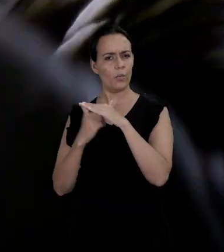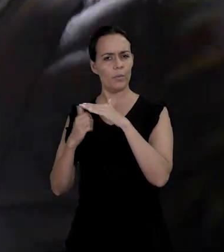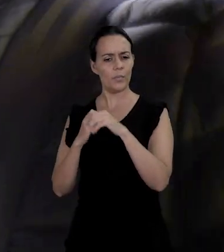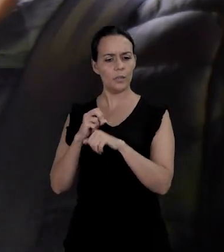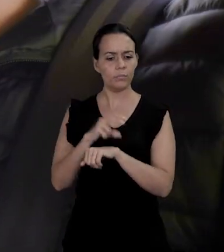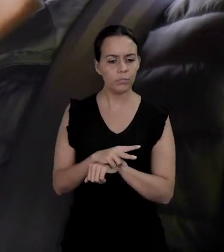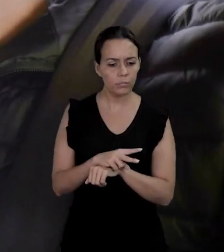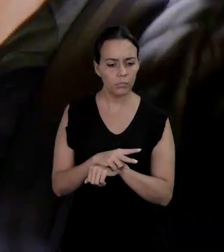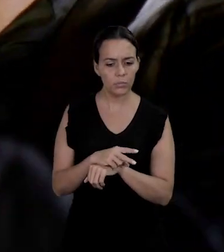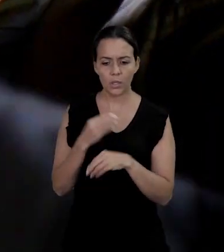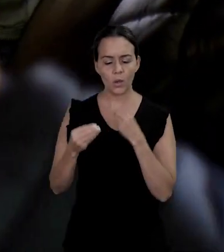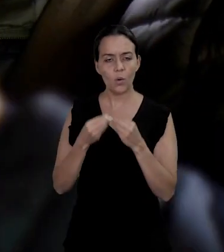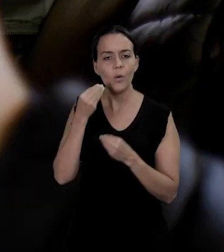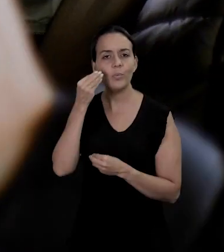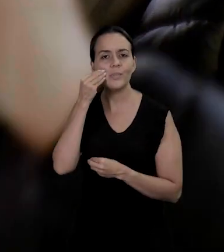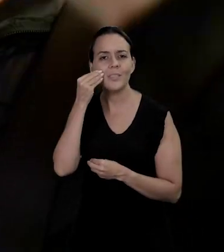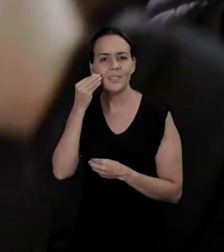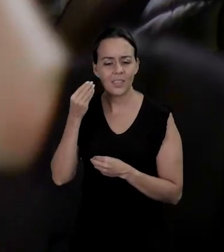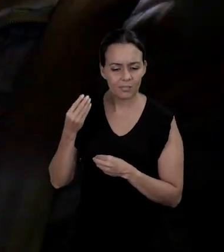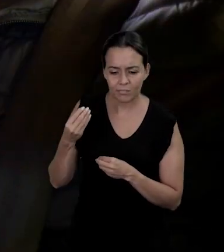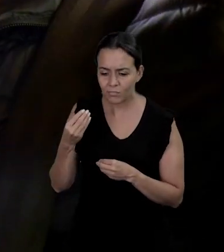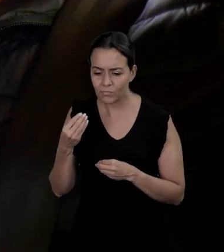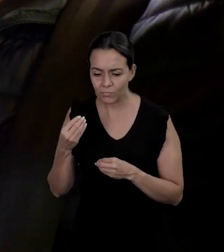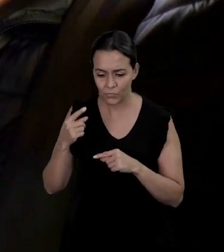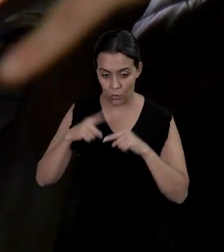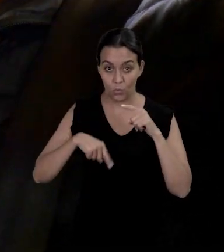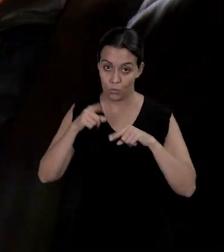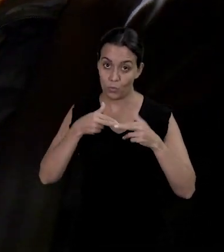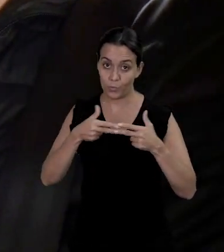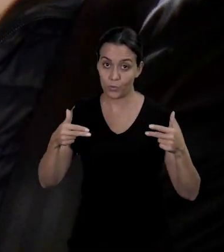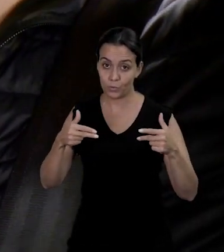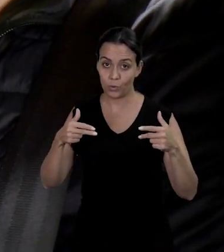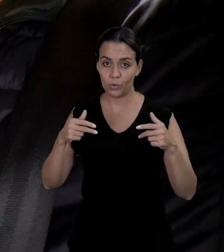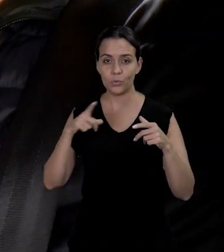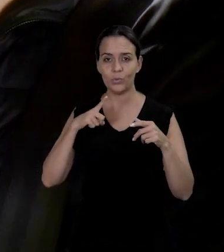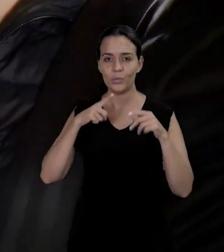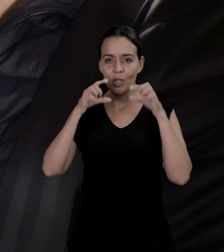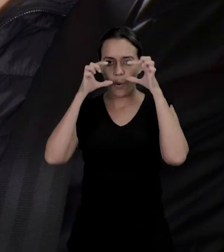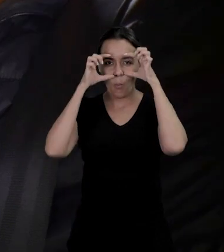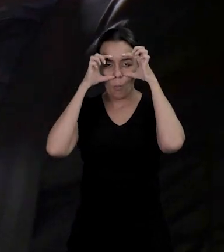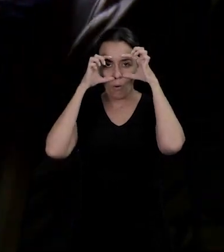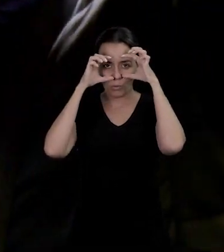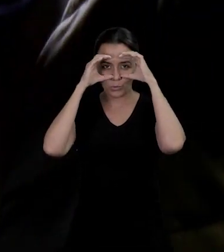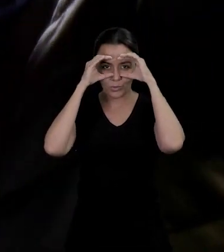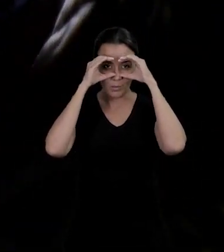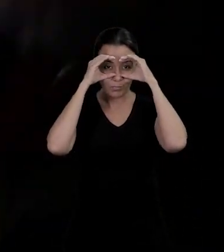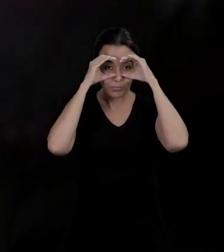a fita. A fita que tinha era muito curtinha. Como ela tinha o cabelo afro lá,